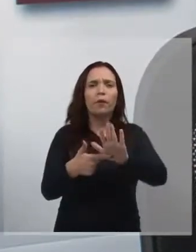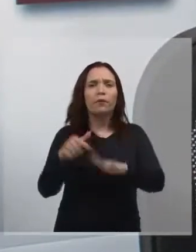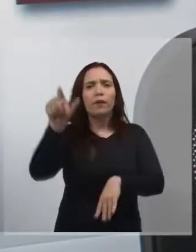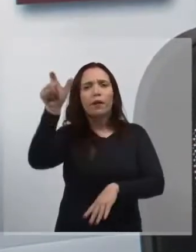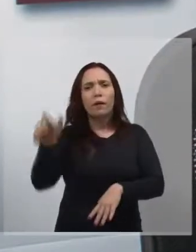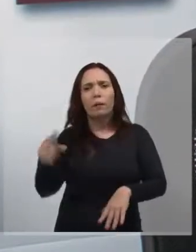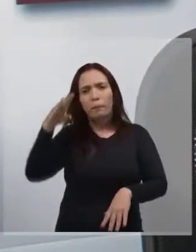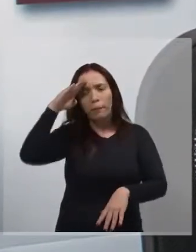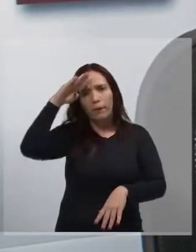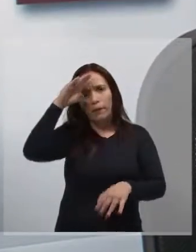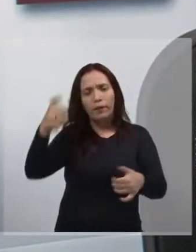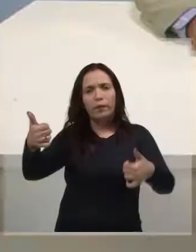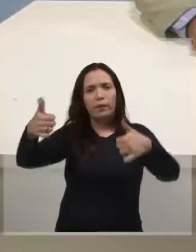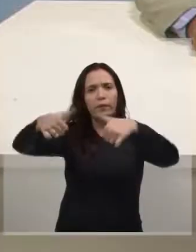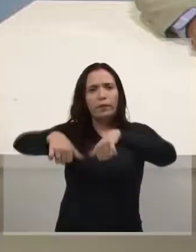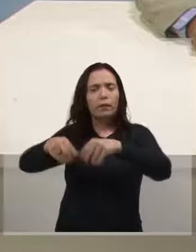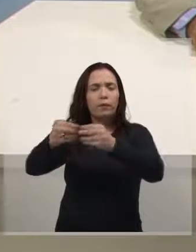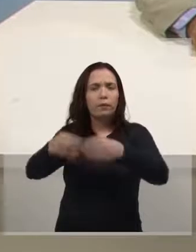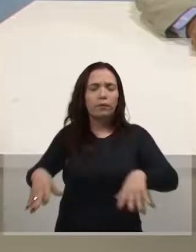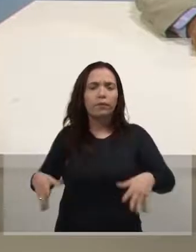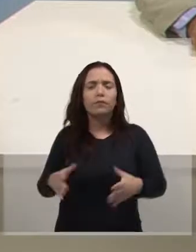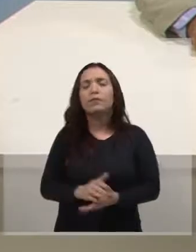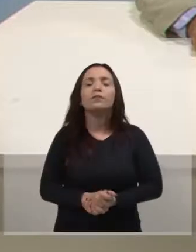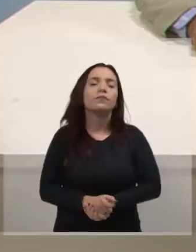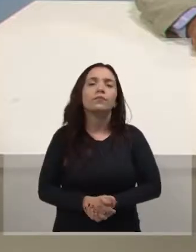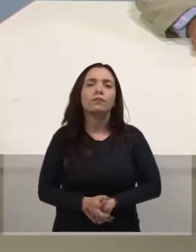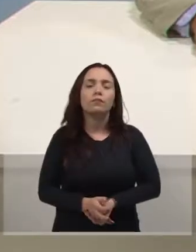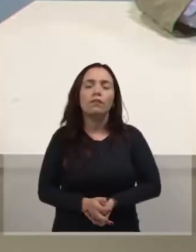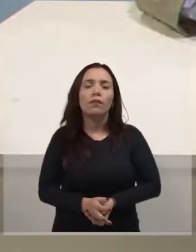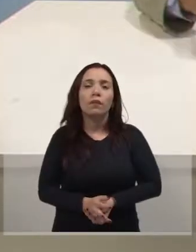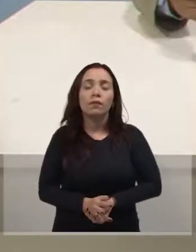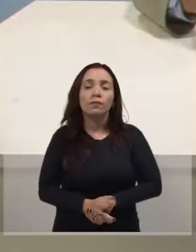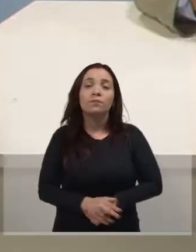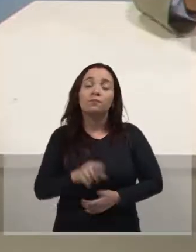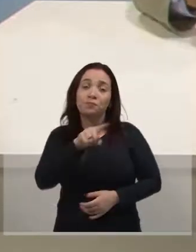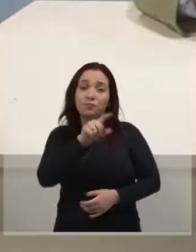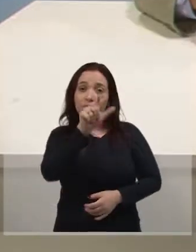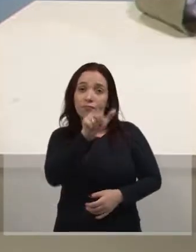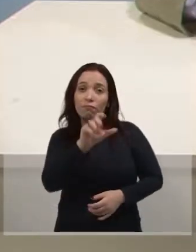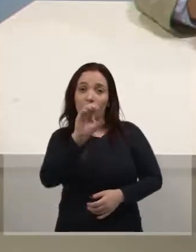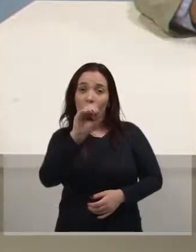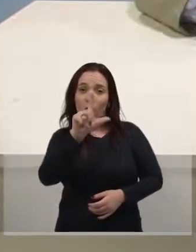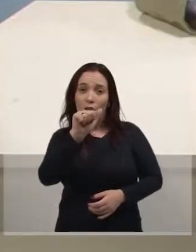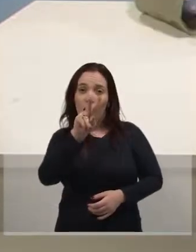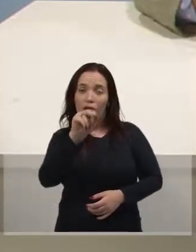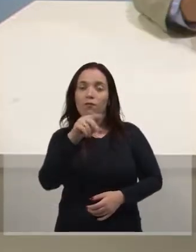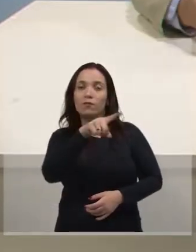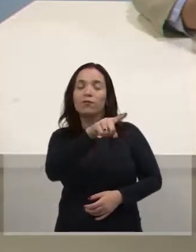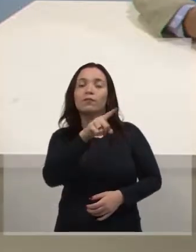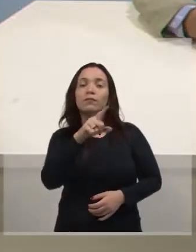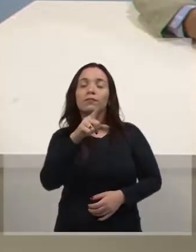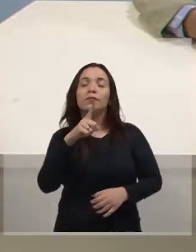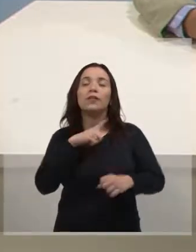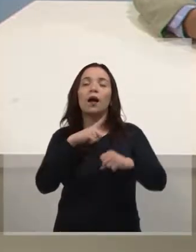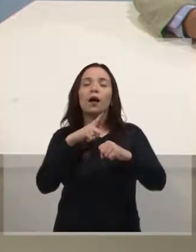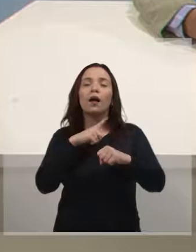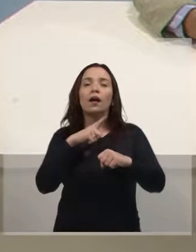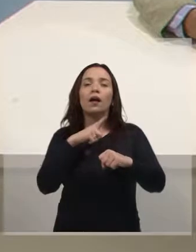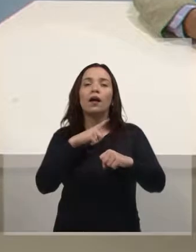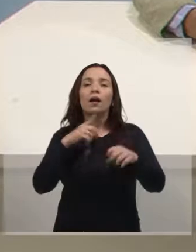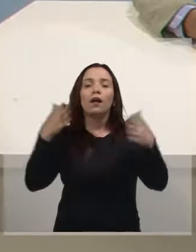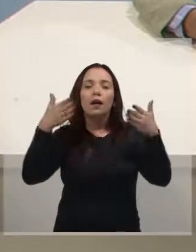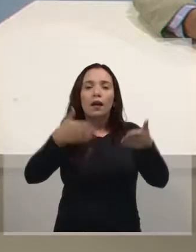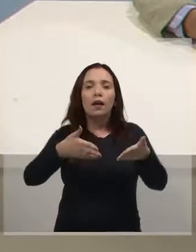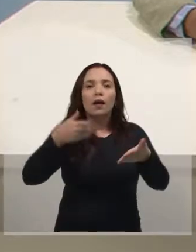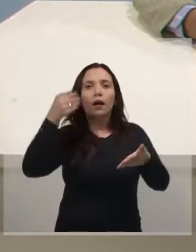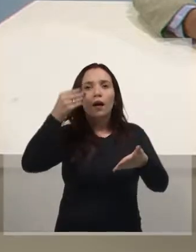desgoverno. É o auto-intitulado filósofo Olavo de Carvalho, que tem especialidade, né, na